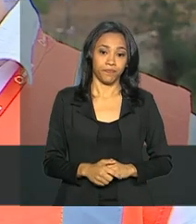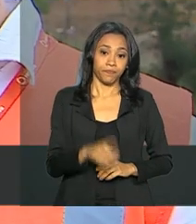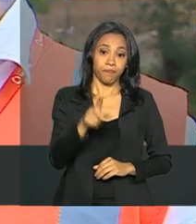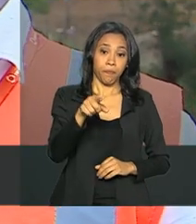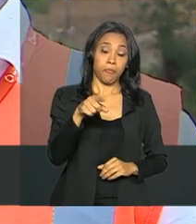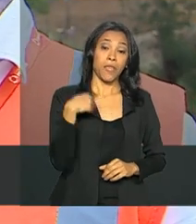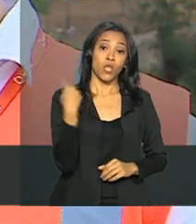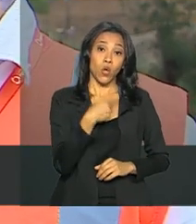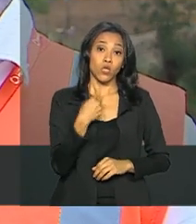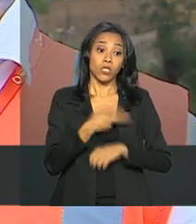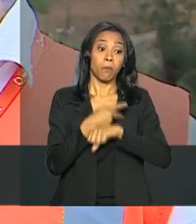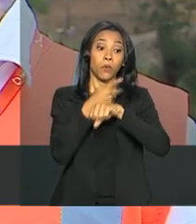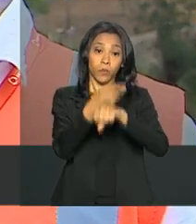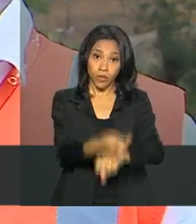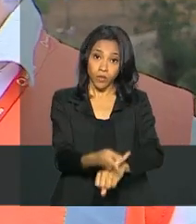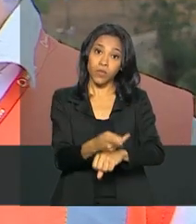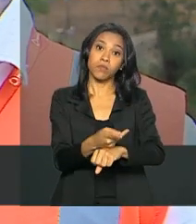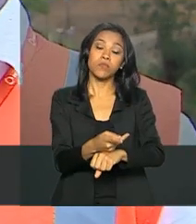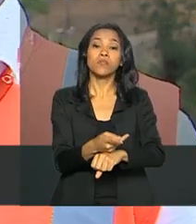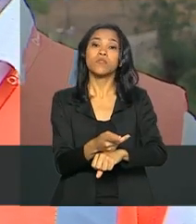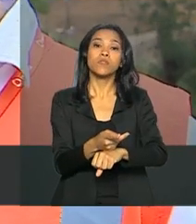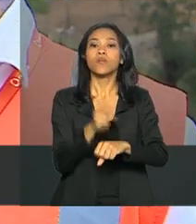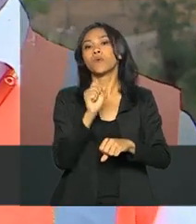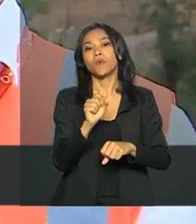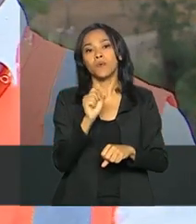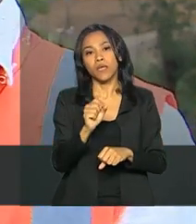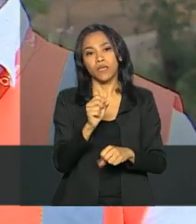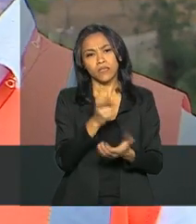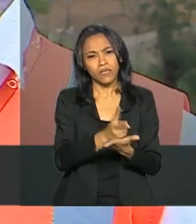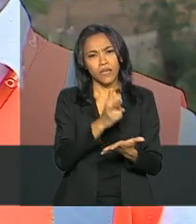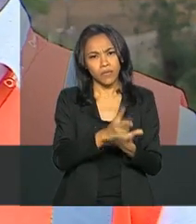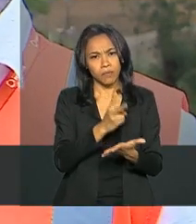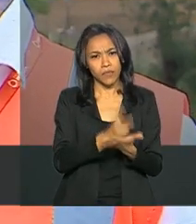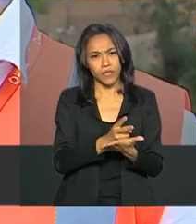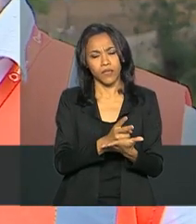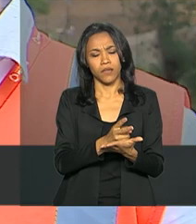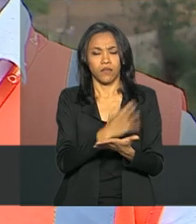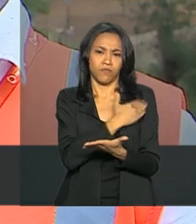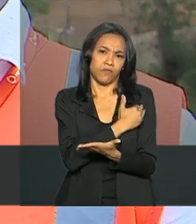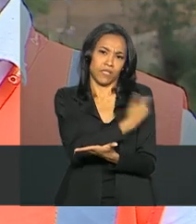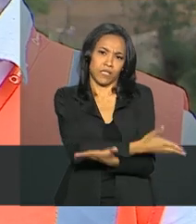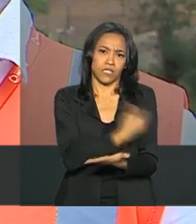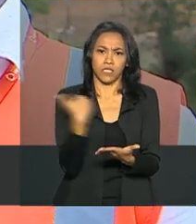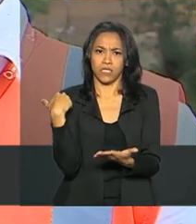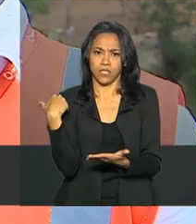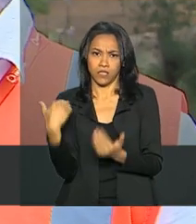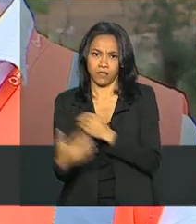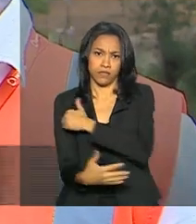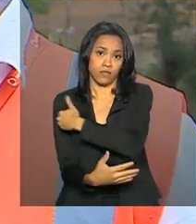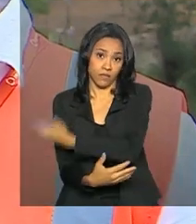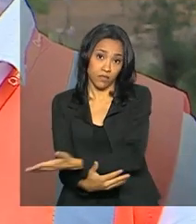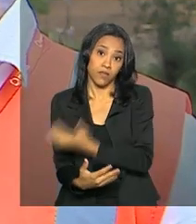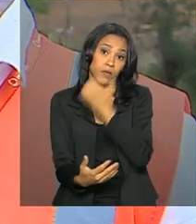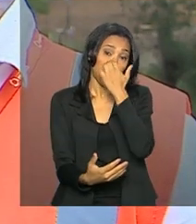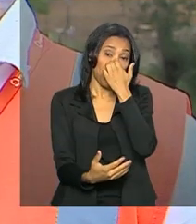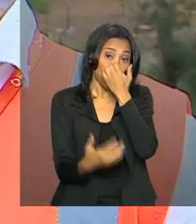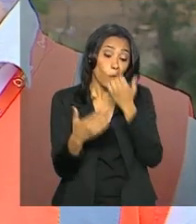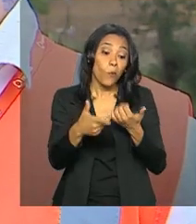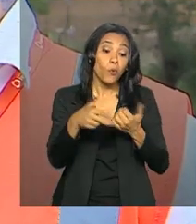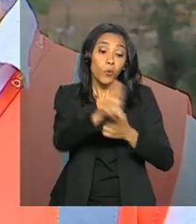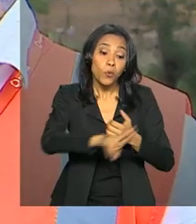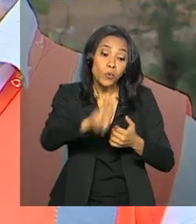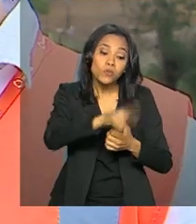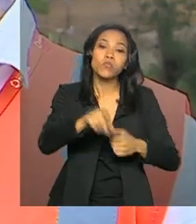buscou manter o vizinho de lado, sempre o vizinho de lado, de frente, né? A relação dos equipamentos de uso